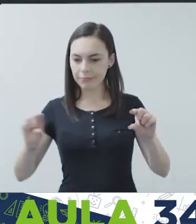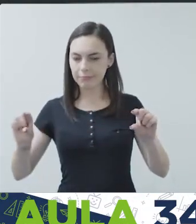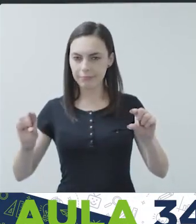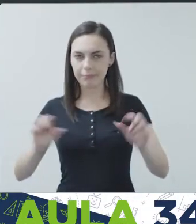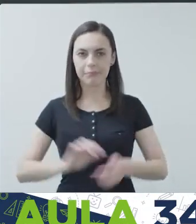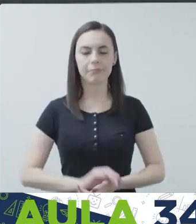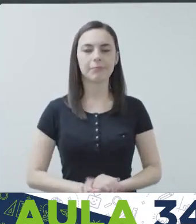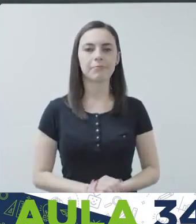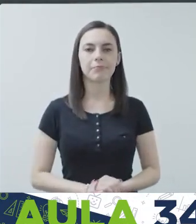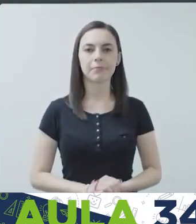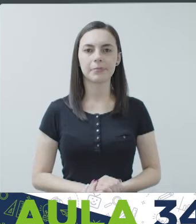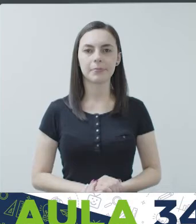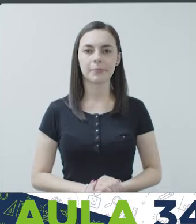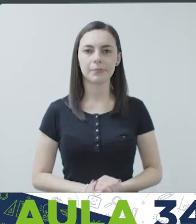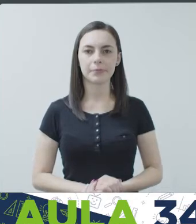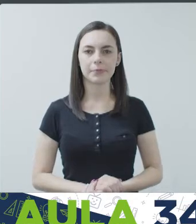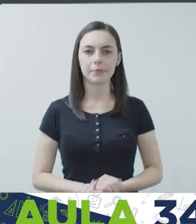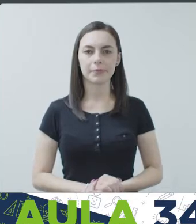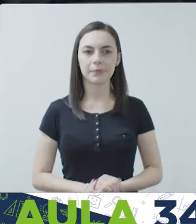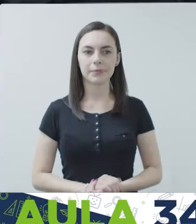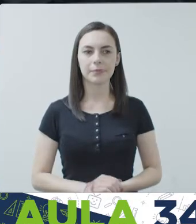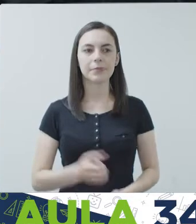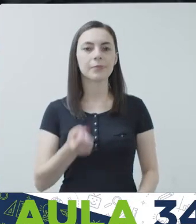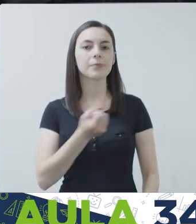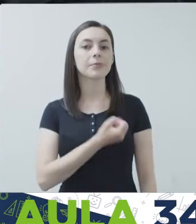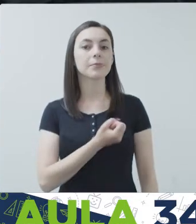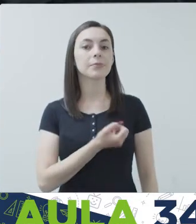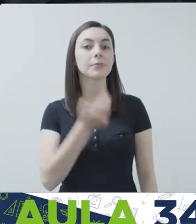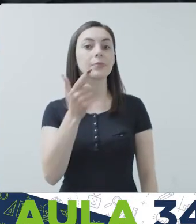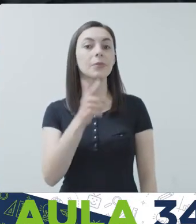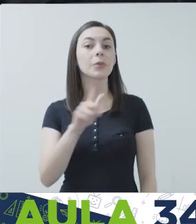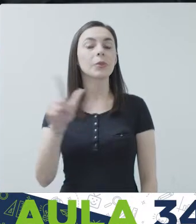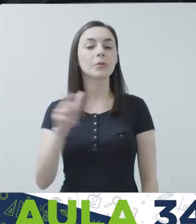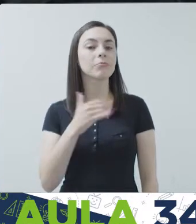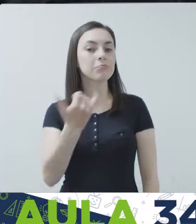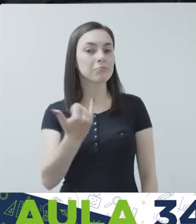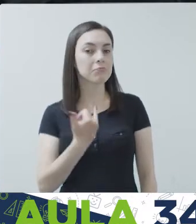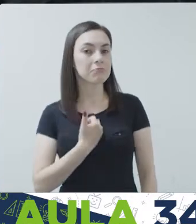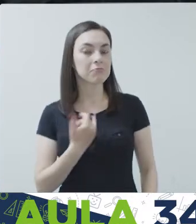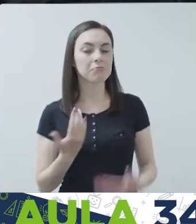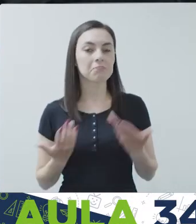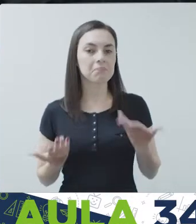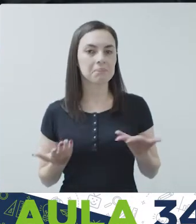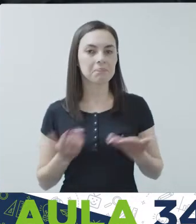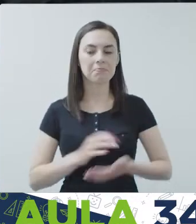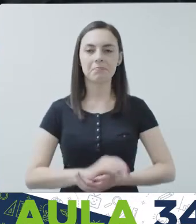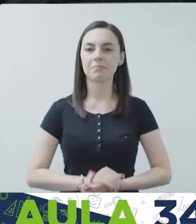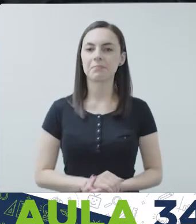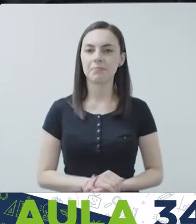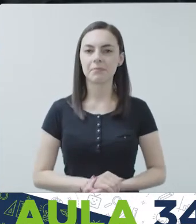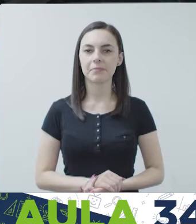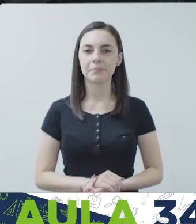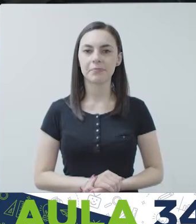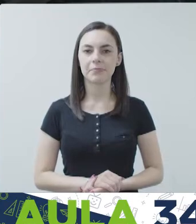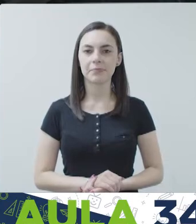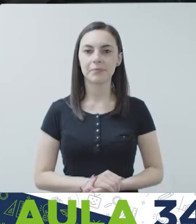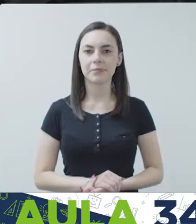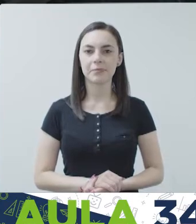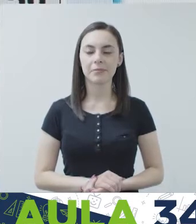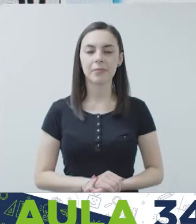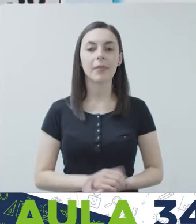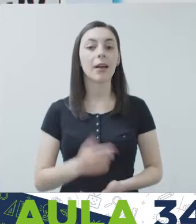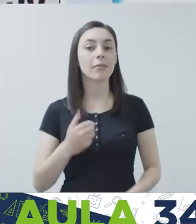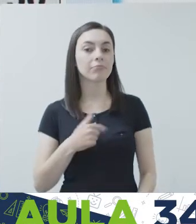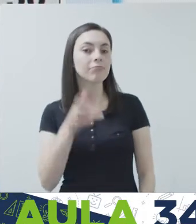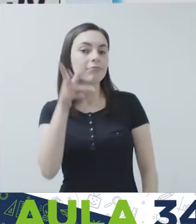linha, certo? Próximo número. Falem alto para a professora. Isso, eu ouvi daqui.